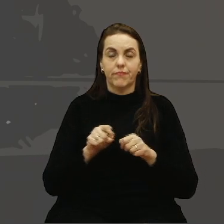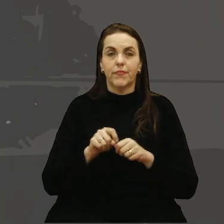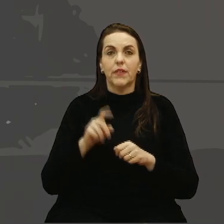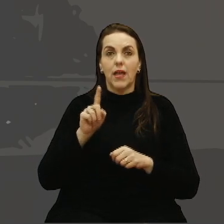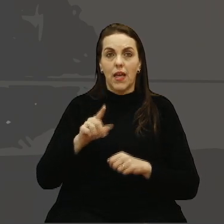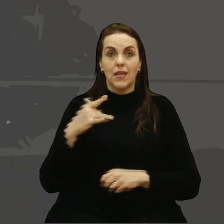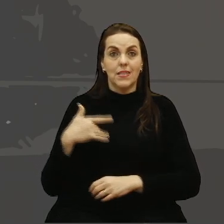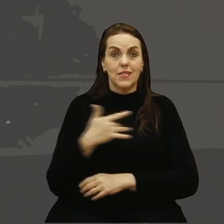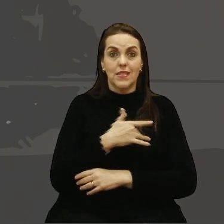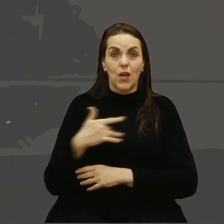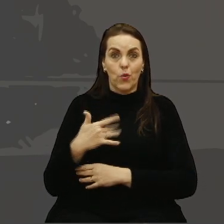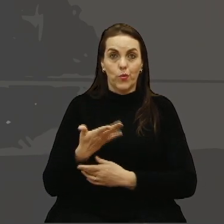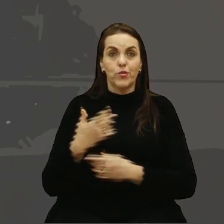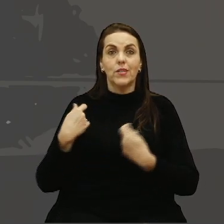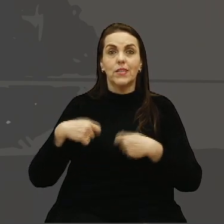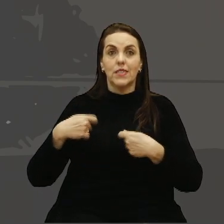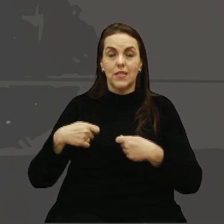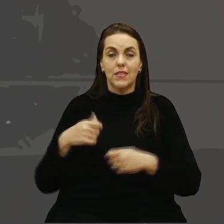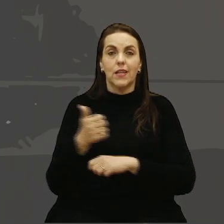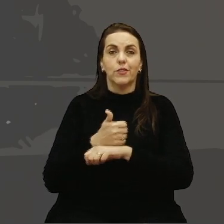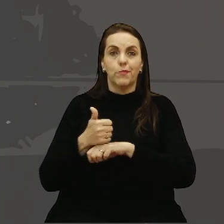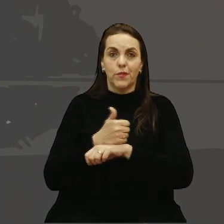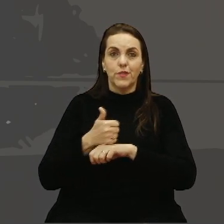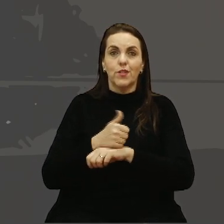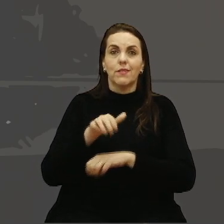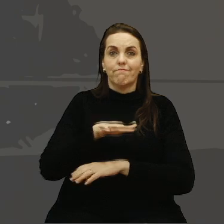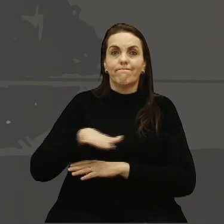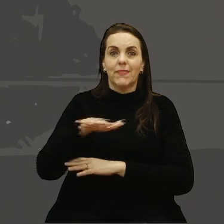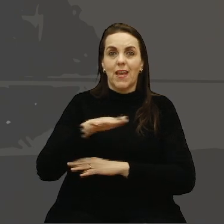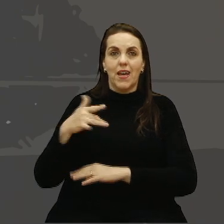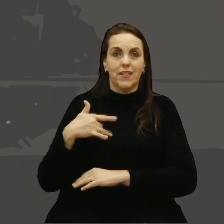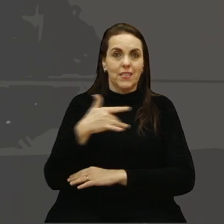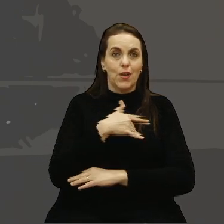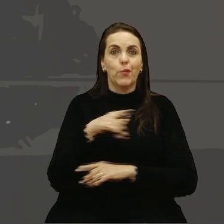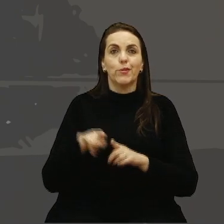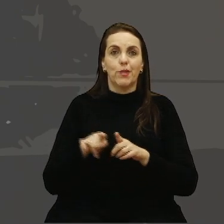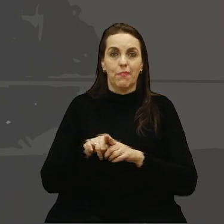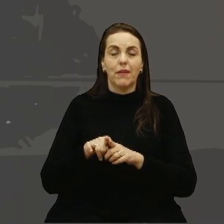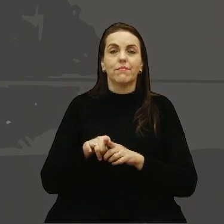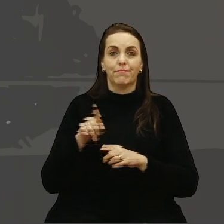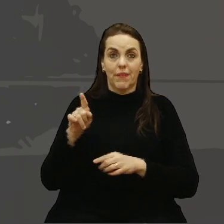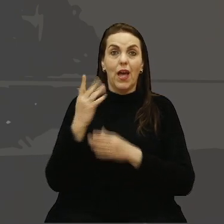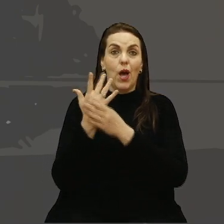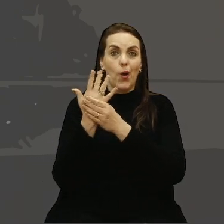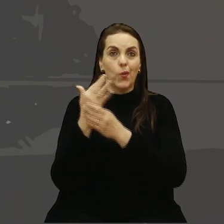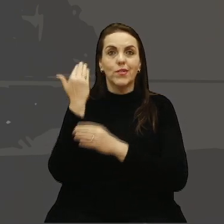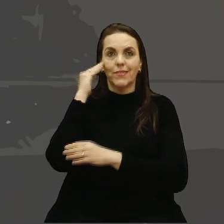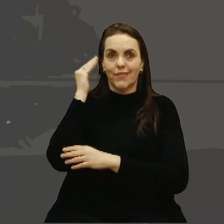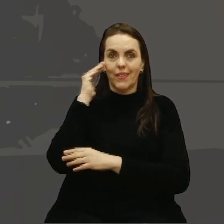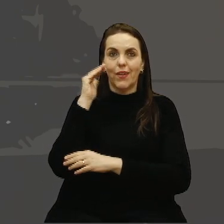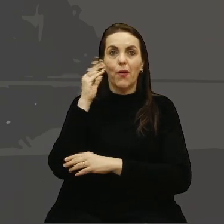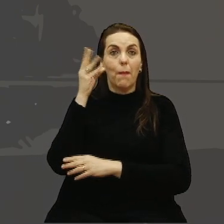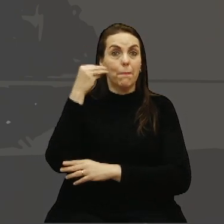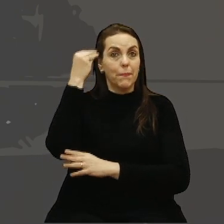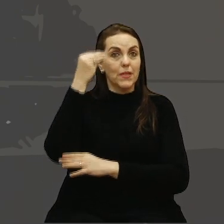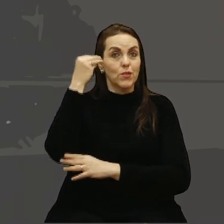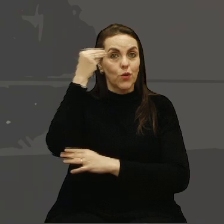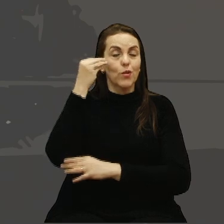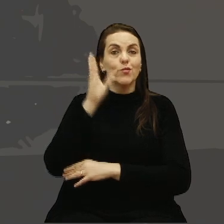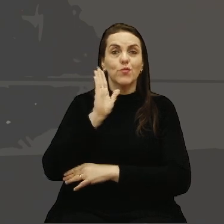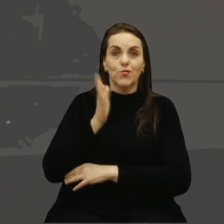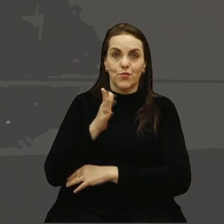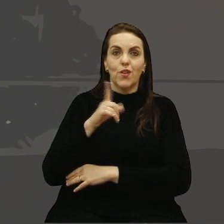da saúde, a necessidade de profissionais da saúde na nossa região, e a URGS considera isso, né? A psicologia já é